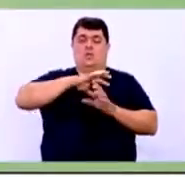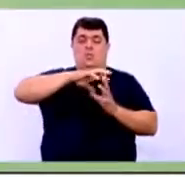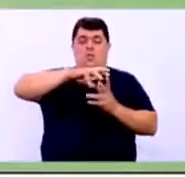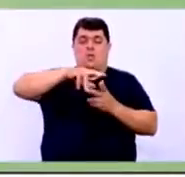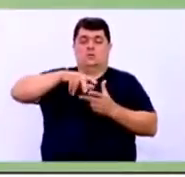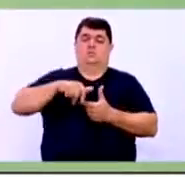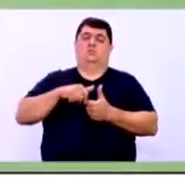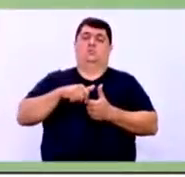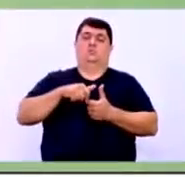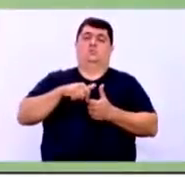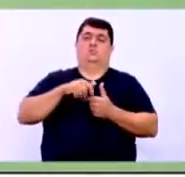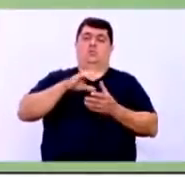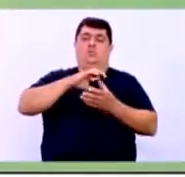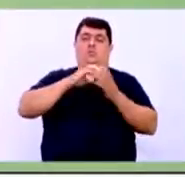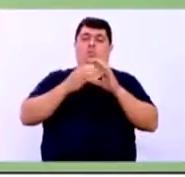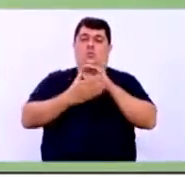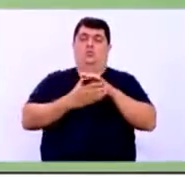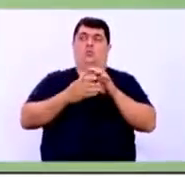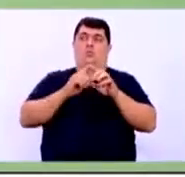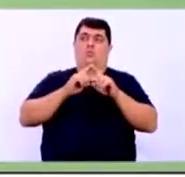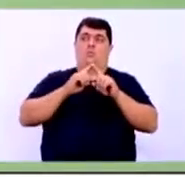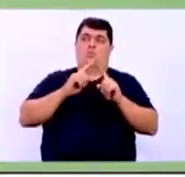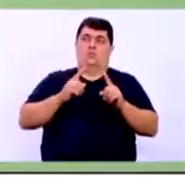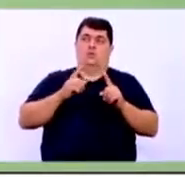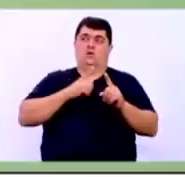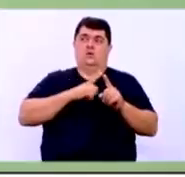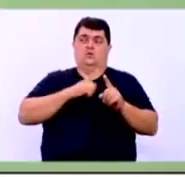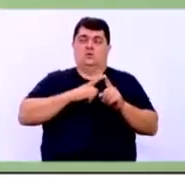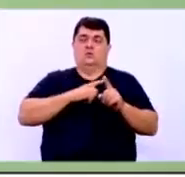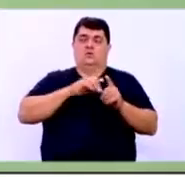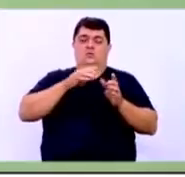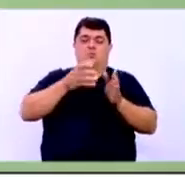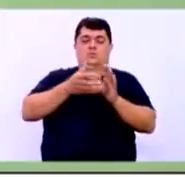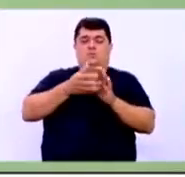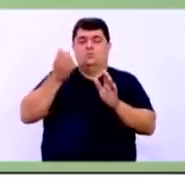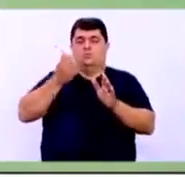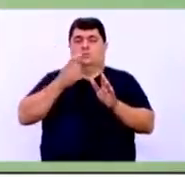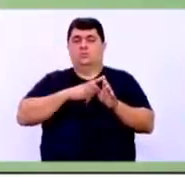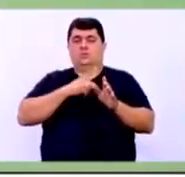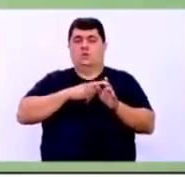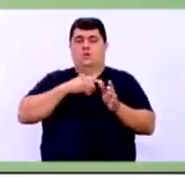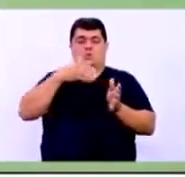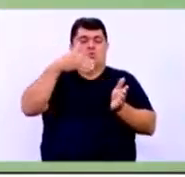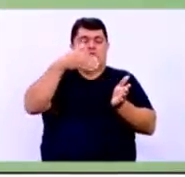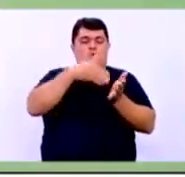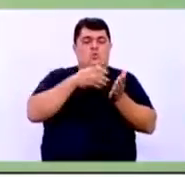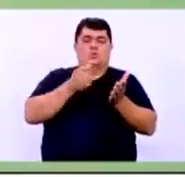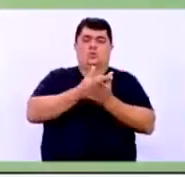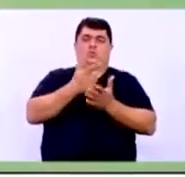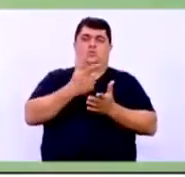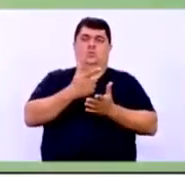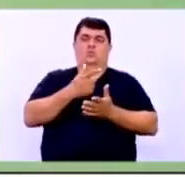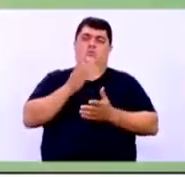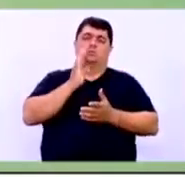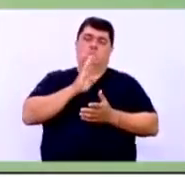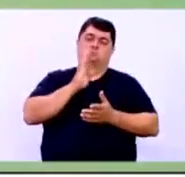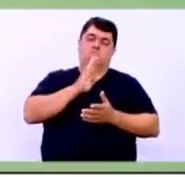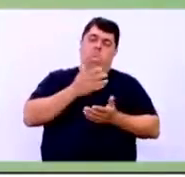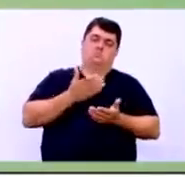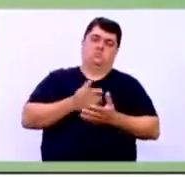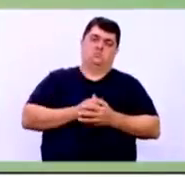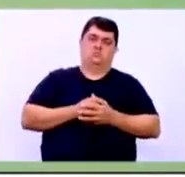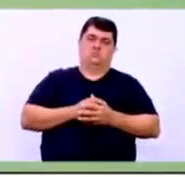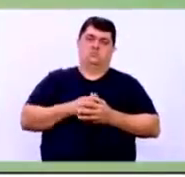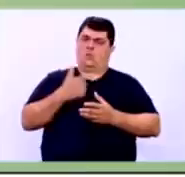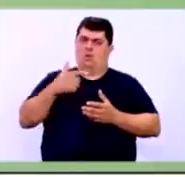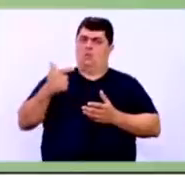atualizado, certo? Pois as baixas são feitas pela última compra. Pô, beleza, legal, né?